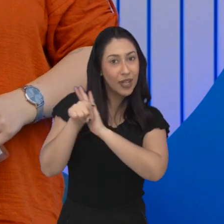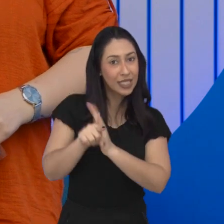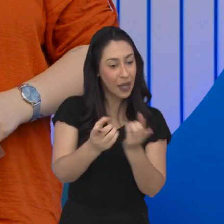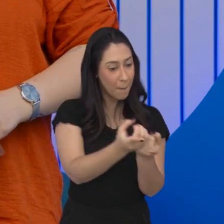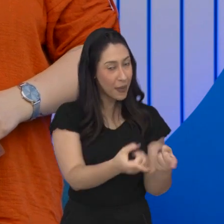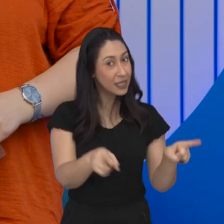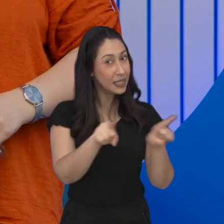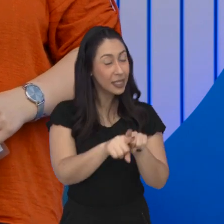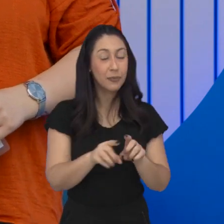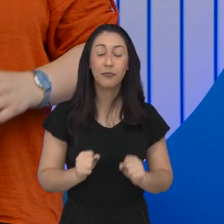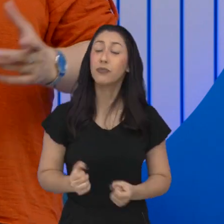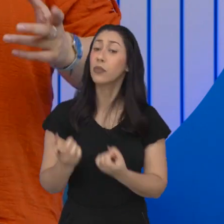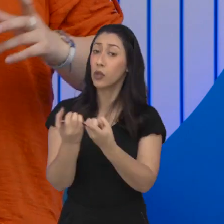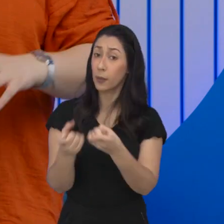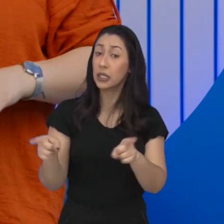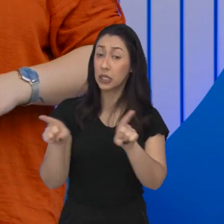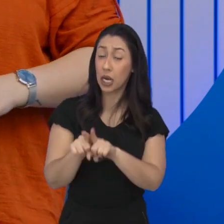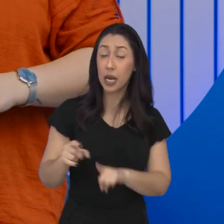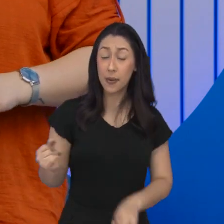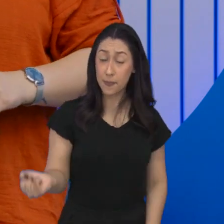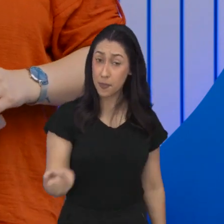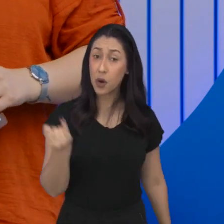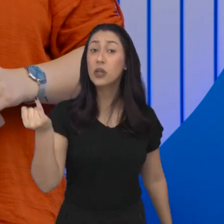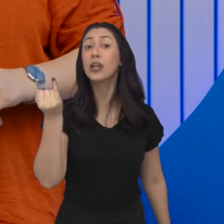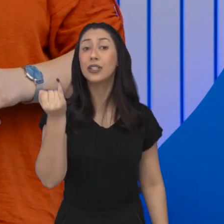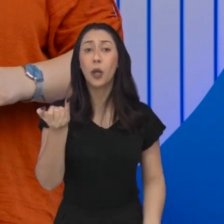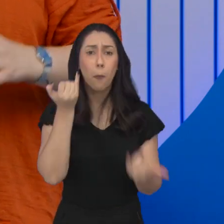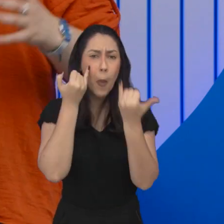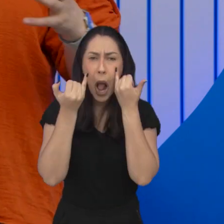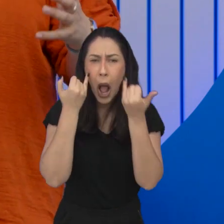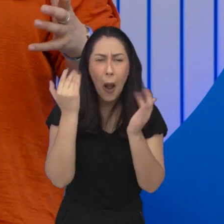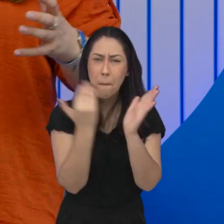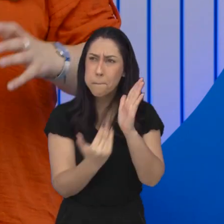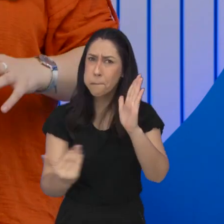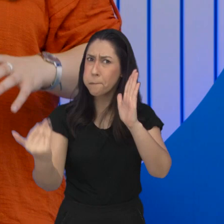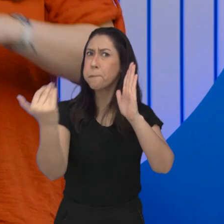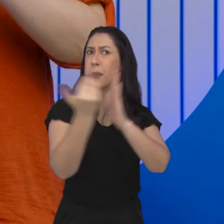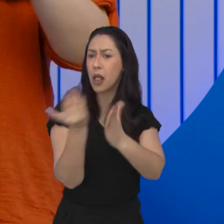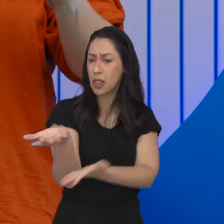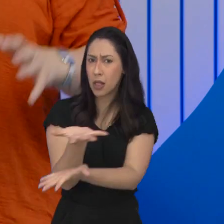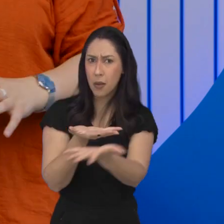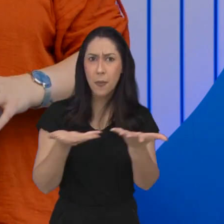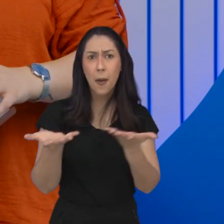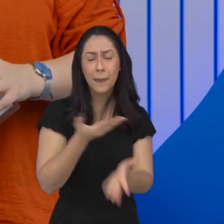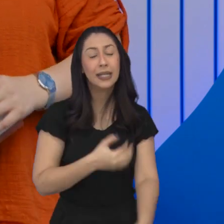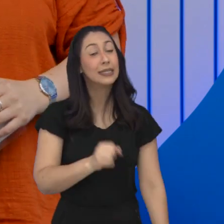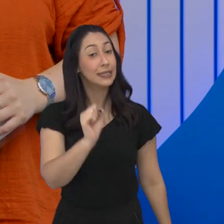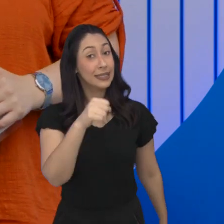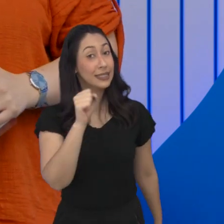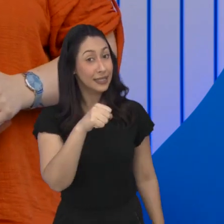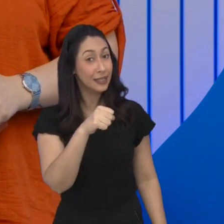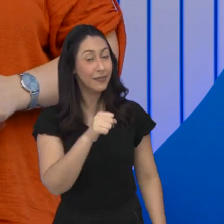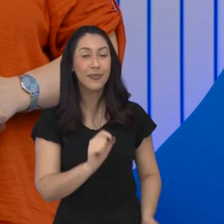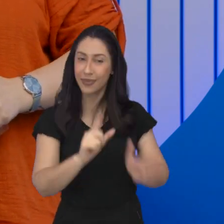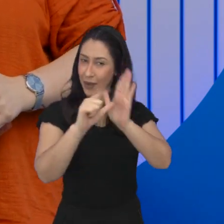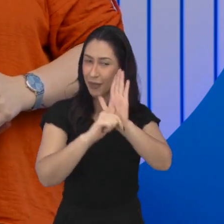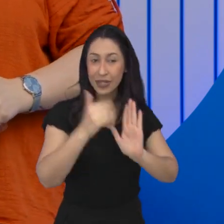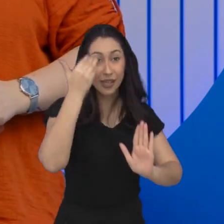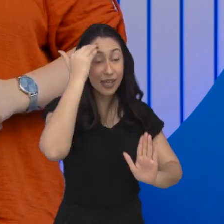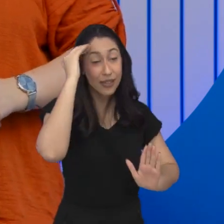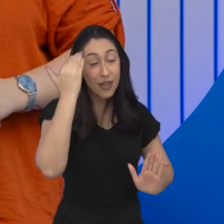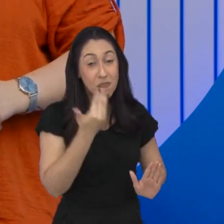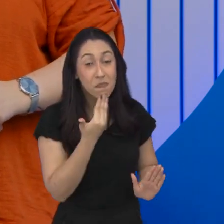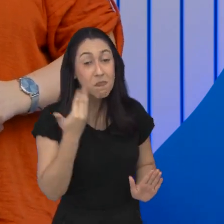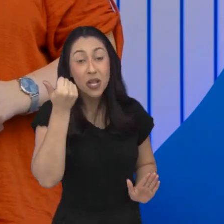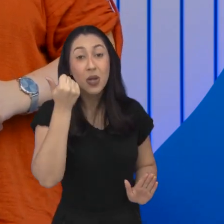parceria com o próprio INPE. E essa parceria é super importante, né? Para a gente ter o máximo de informações multidisciplinares ali, né, Marcos? Sem dúvida, e a gente vai entender